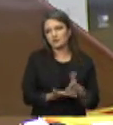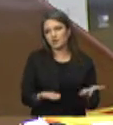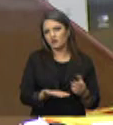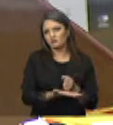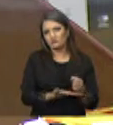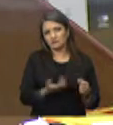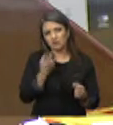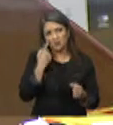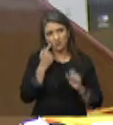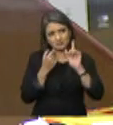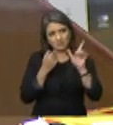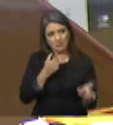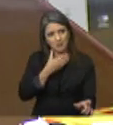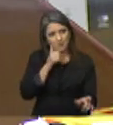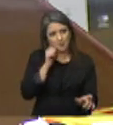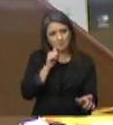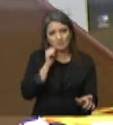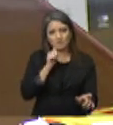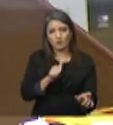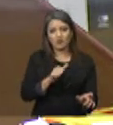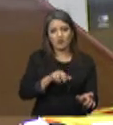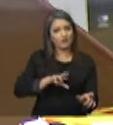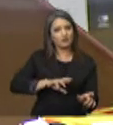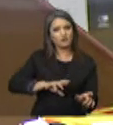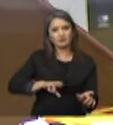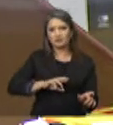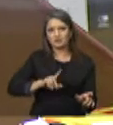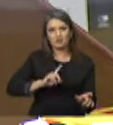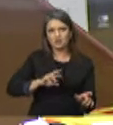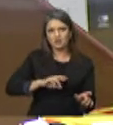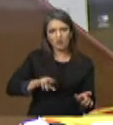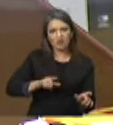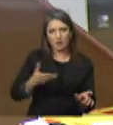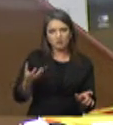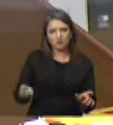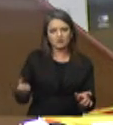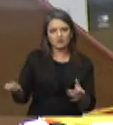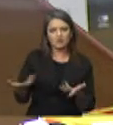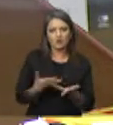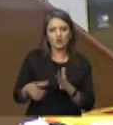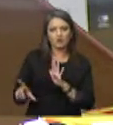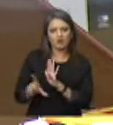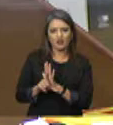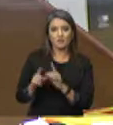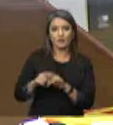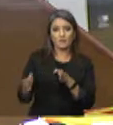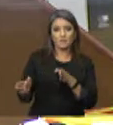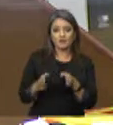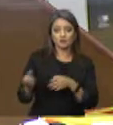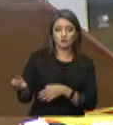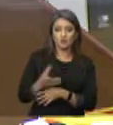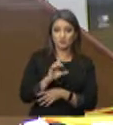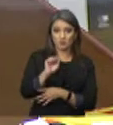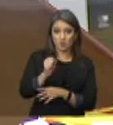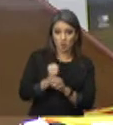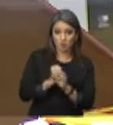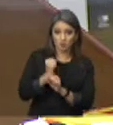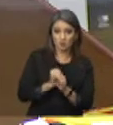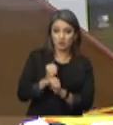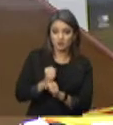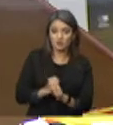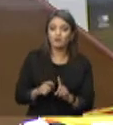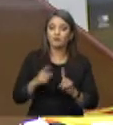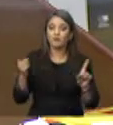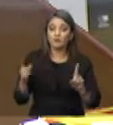observa-se que a ré não se beneficiaria do novo termine se ao da prescrição geral considerando de novo prazo prescricional de oito anos